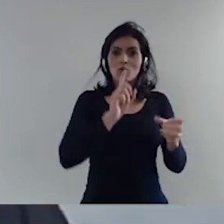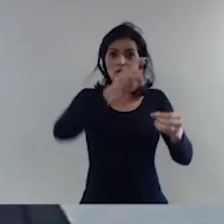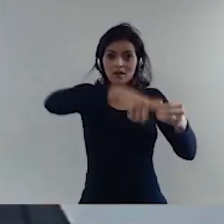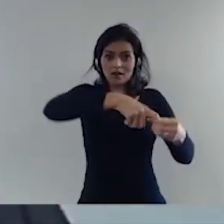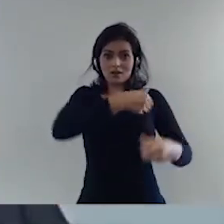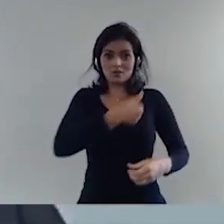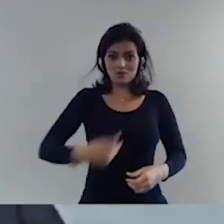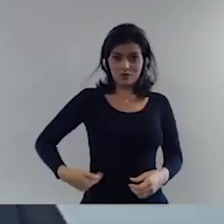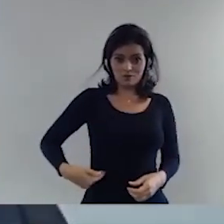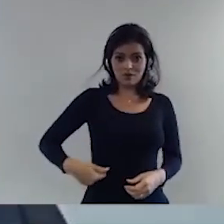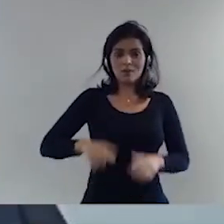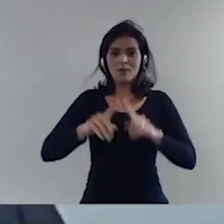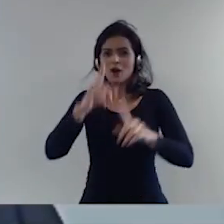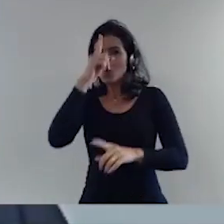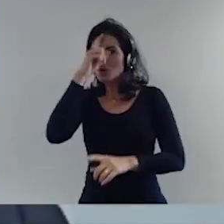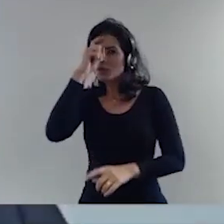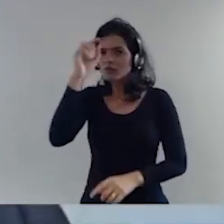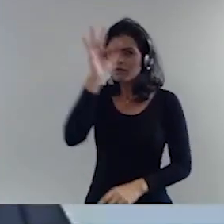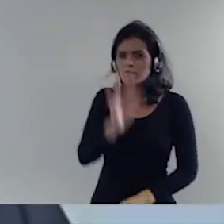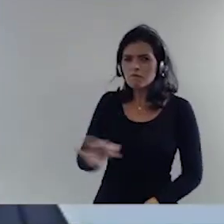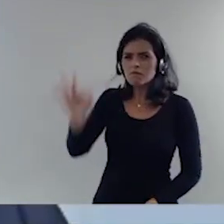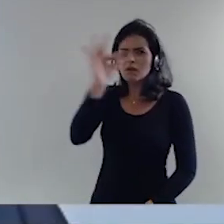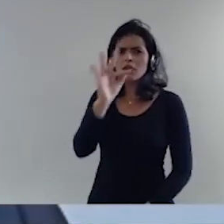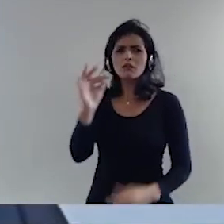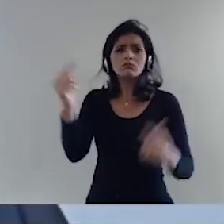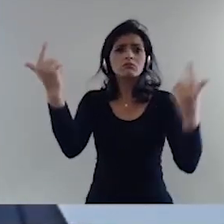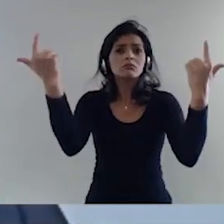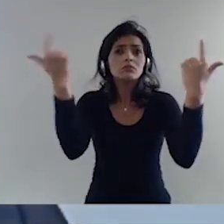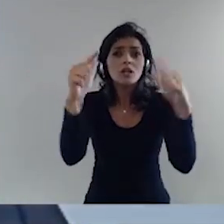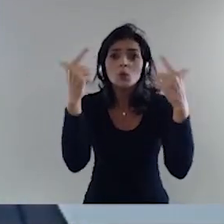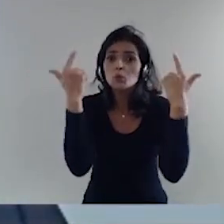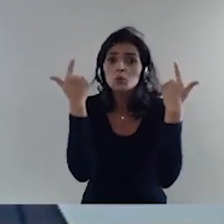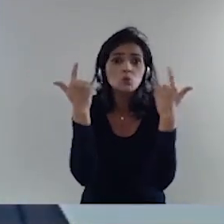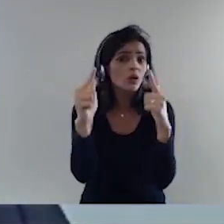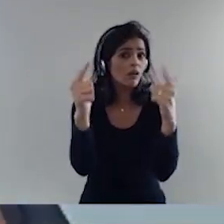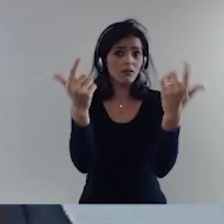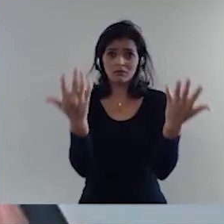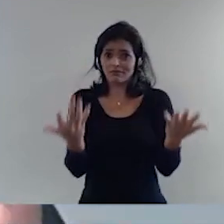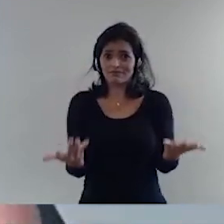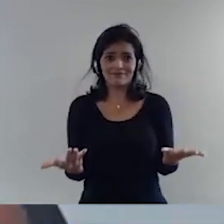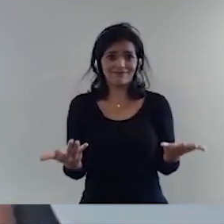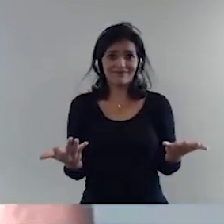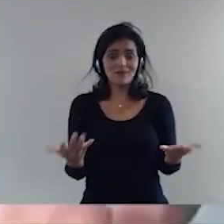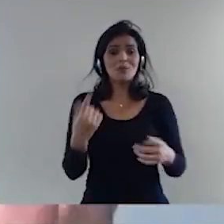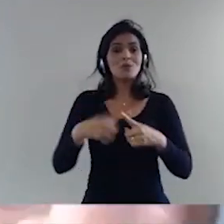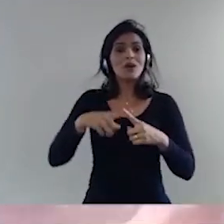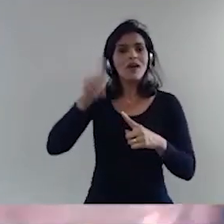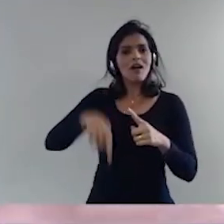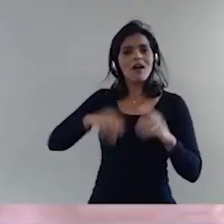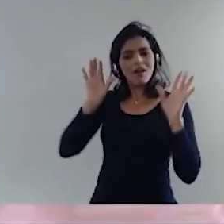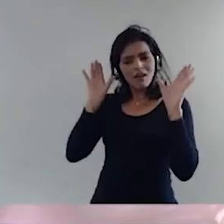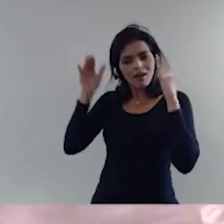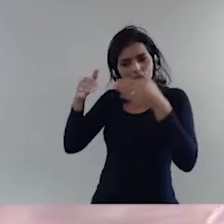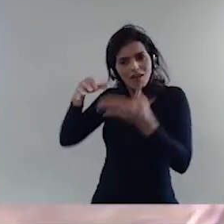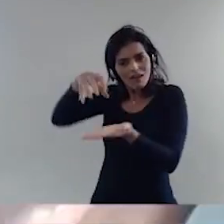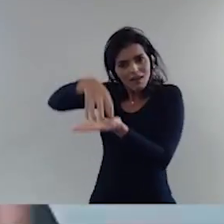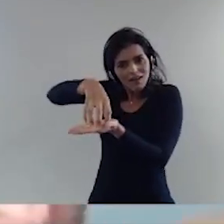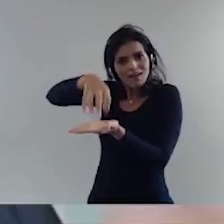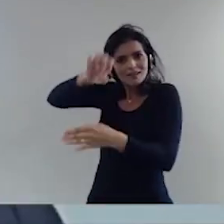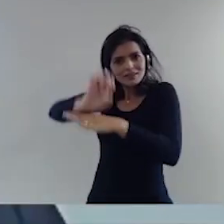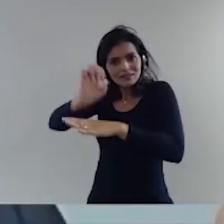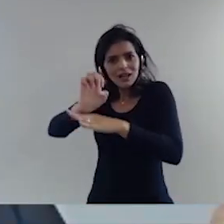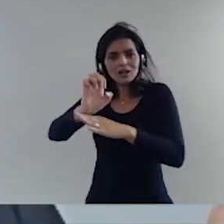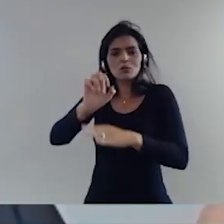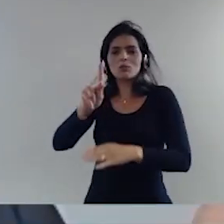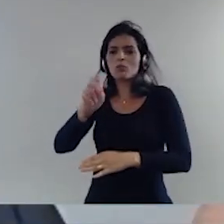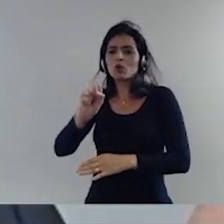mas hospital federal não tem não tem. Por quê? Porque isto é concentrado em estados e municípios. Postos